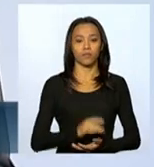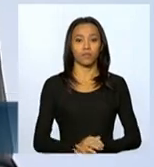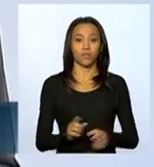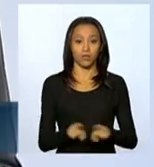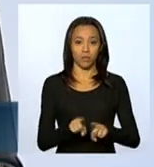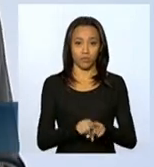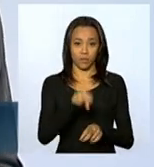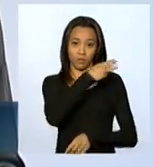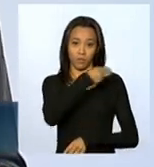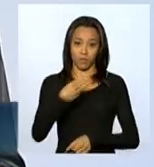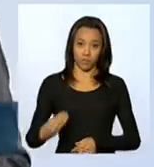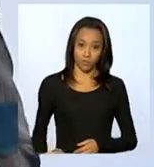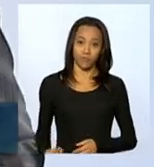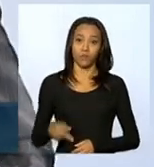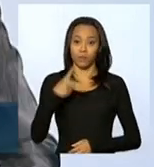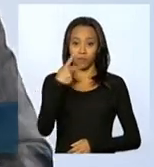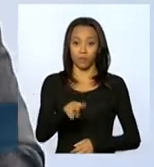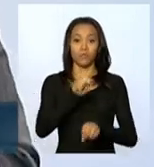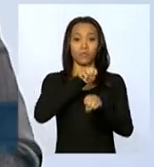ministro de Estado da Educação,